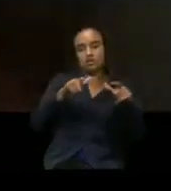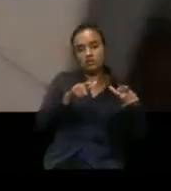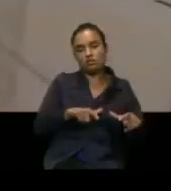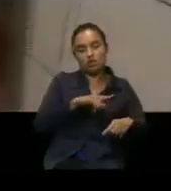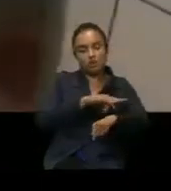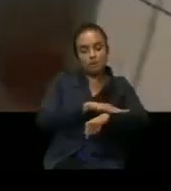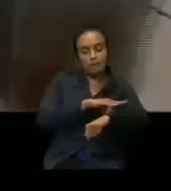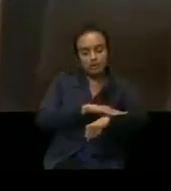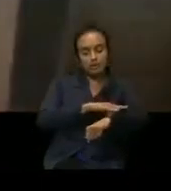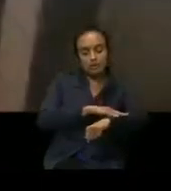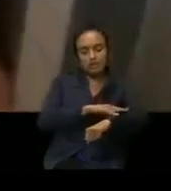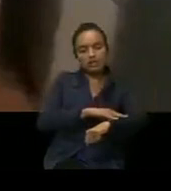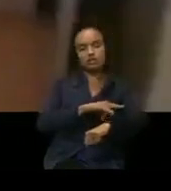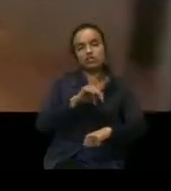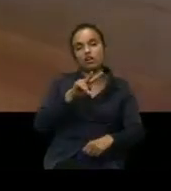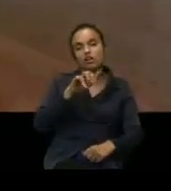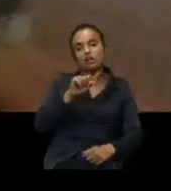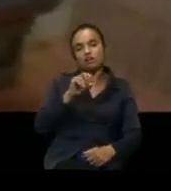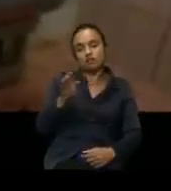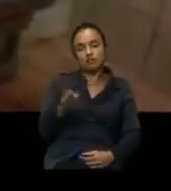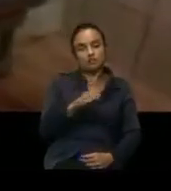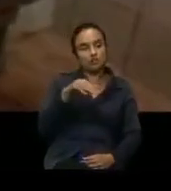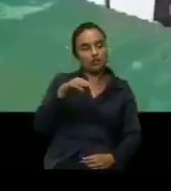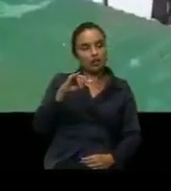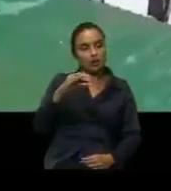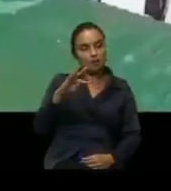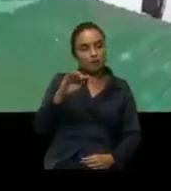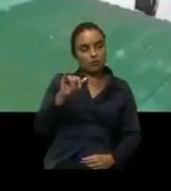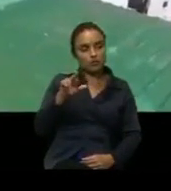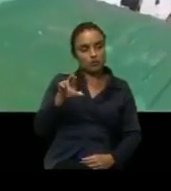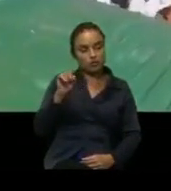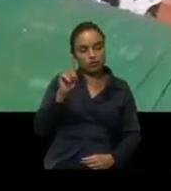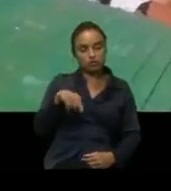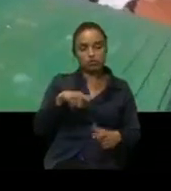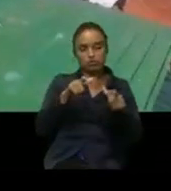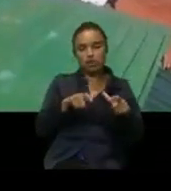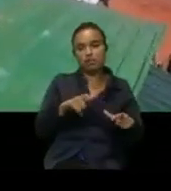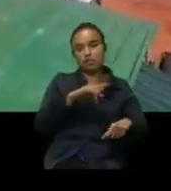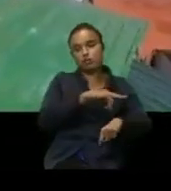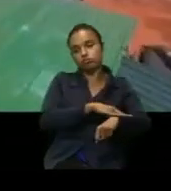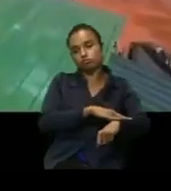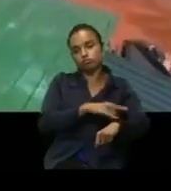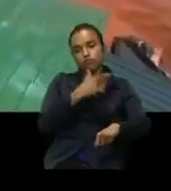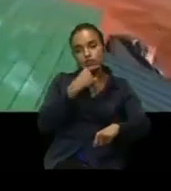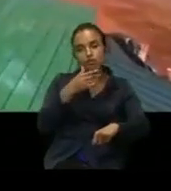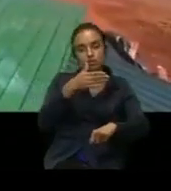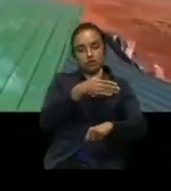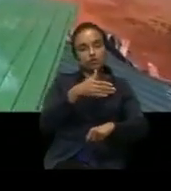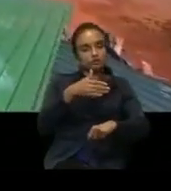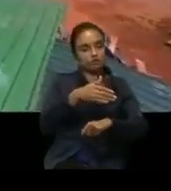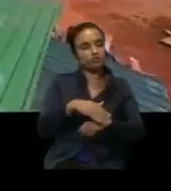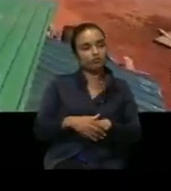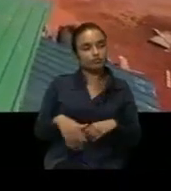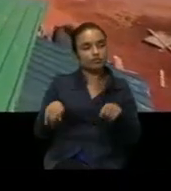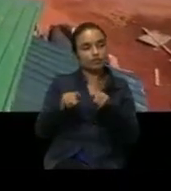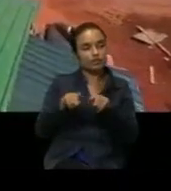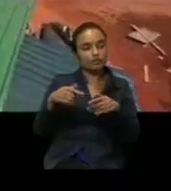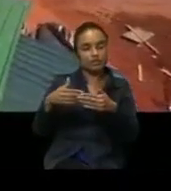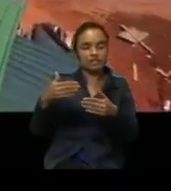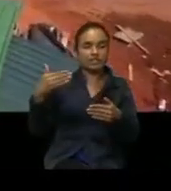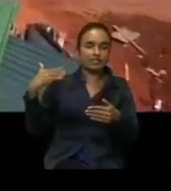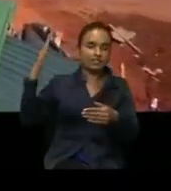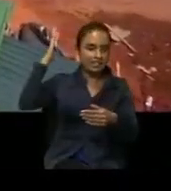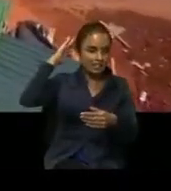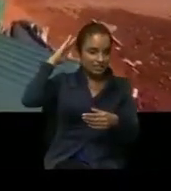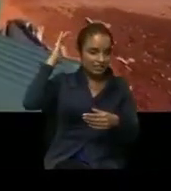sanitários, um mictório, tá? E aí já é na parte de trás, a gente vê outra entrada